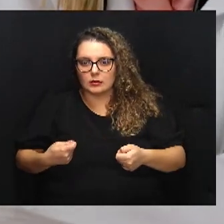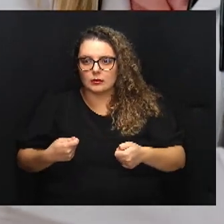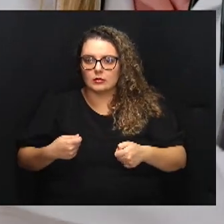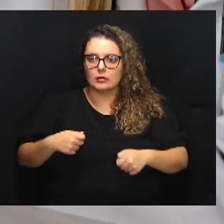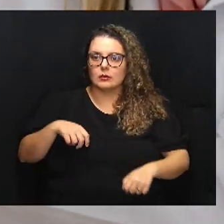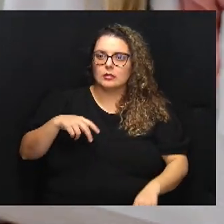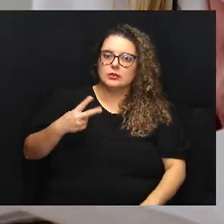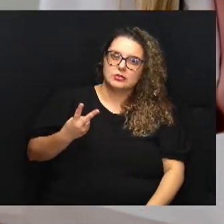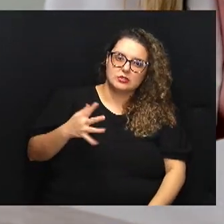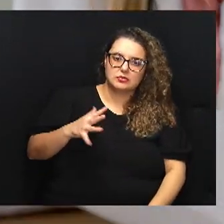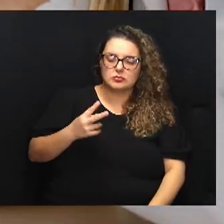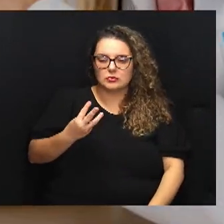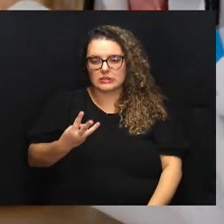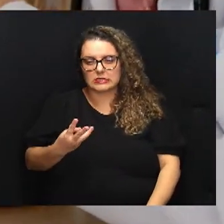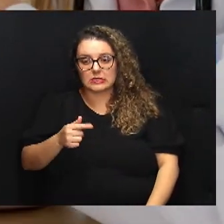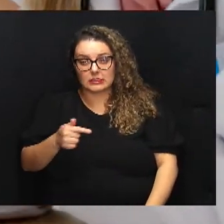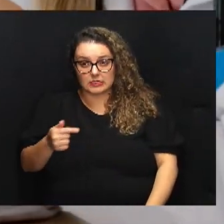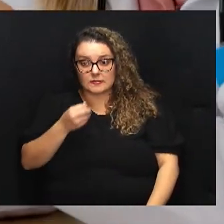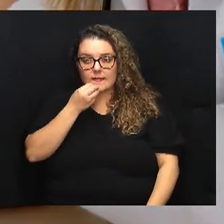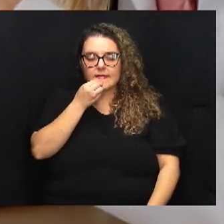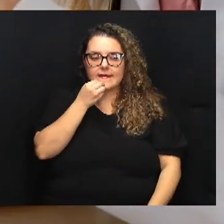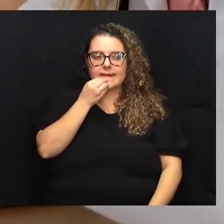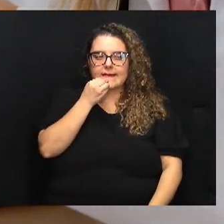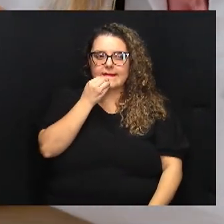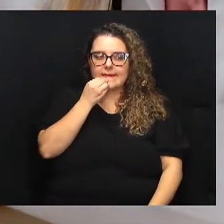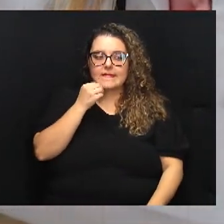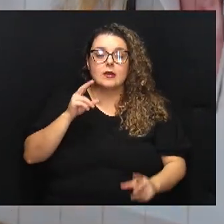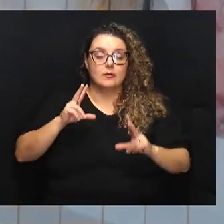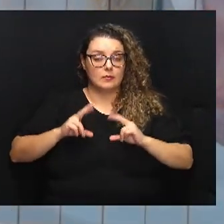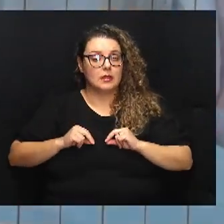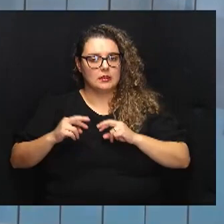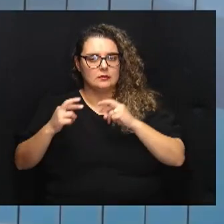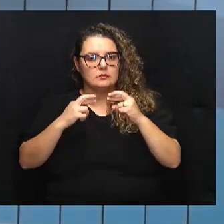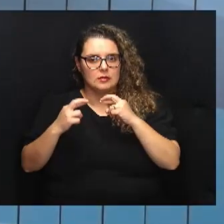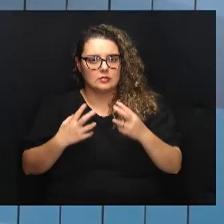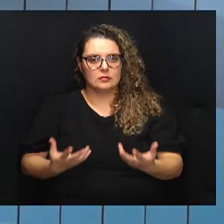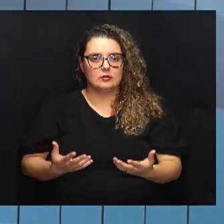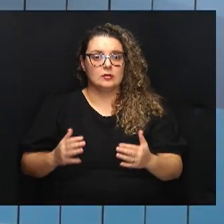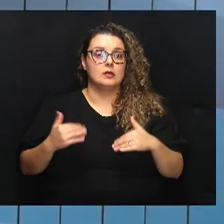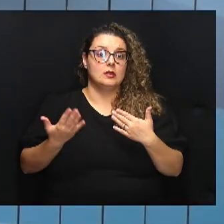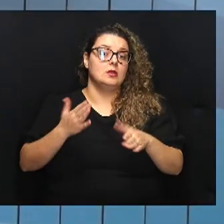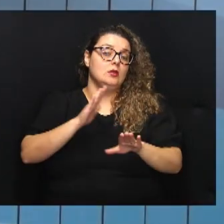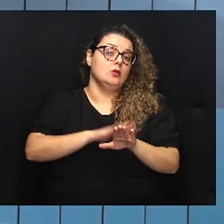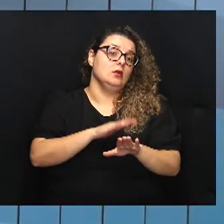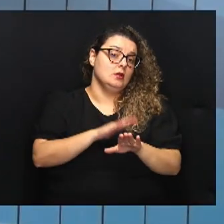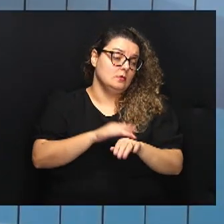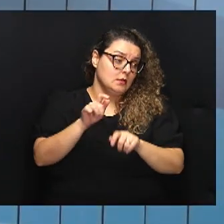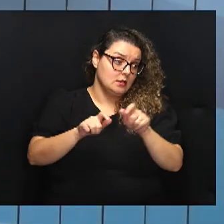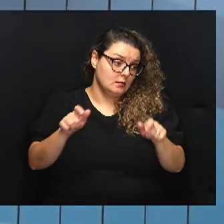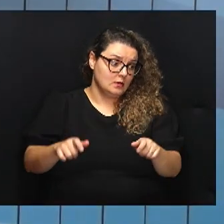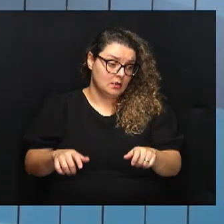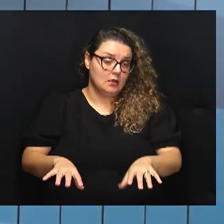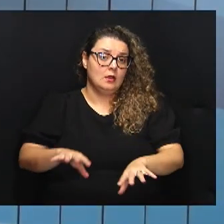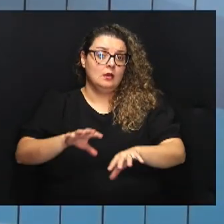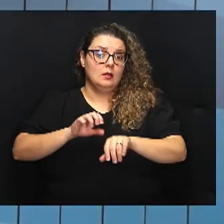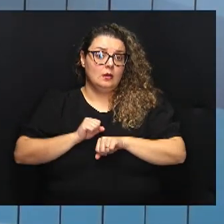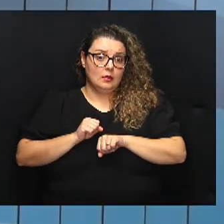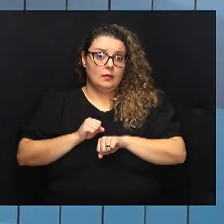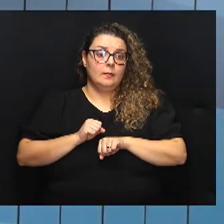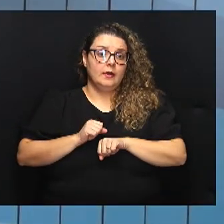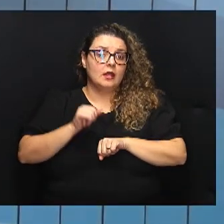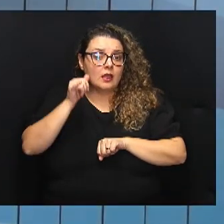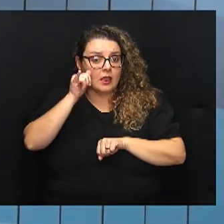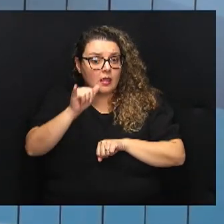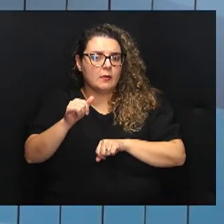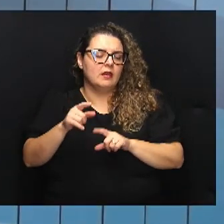3 semanas, isso obrigatoriamente merece uma investigação. Quais as medidas as pessoas devem adotar para prevenir